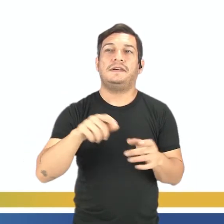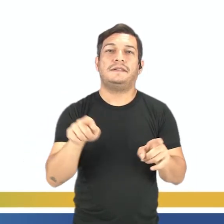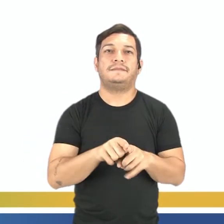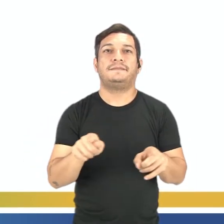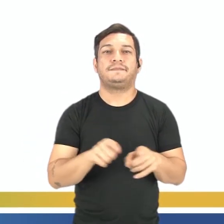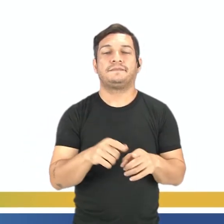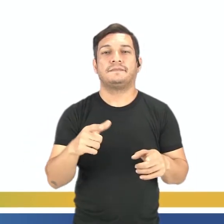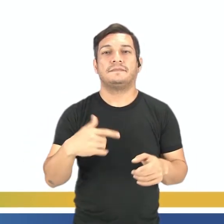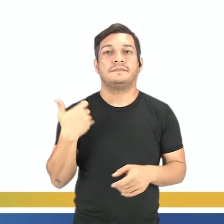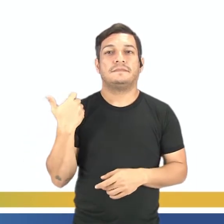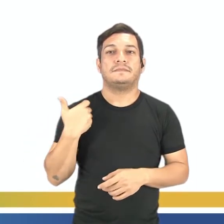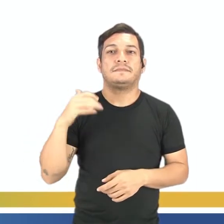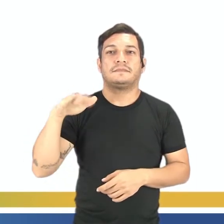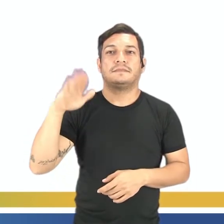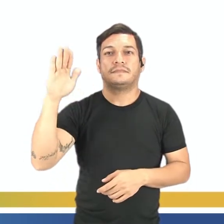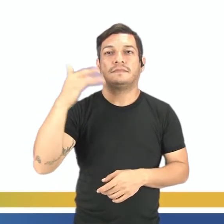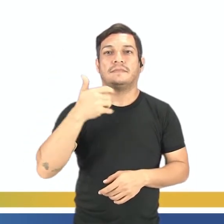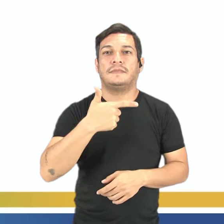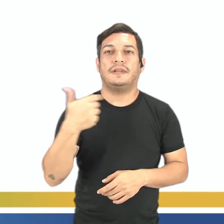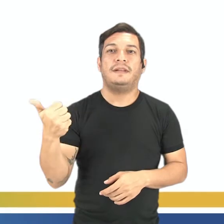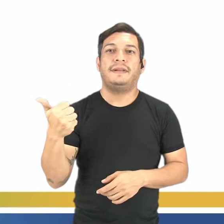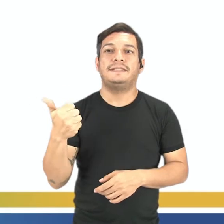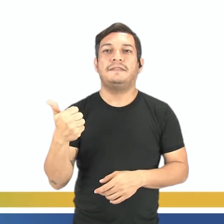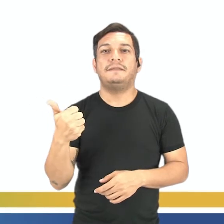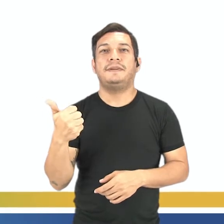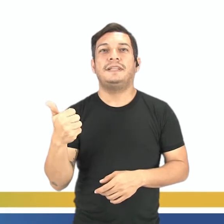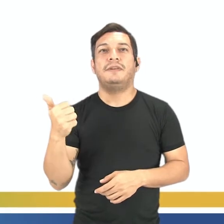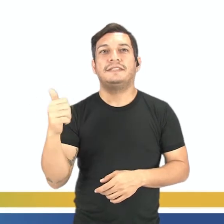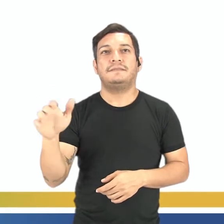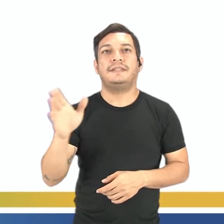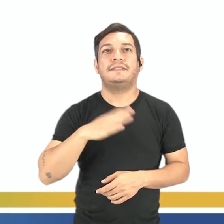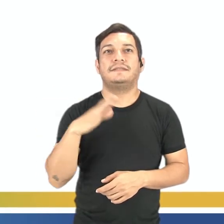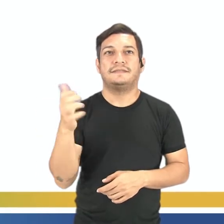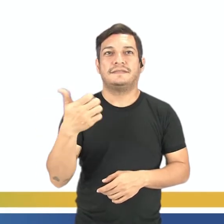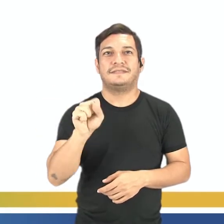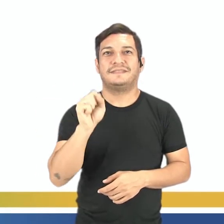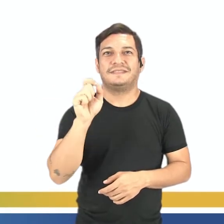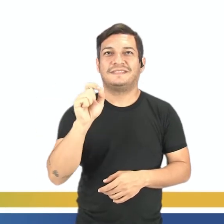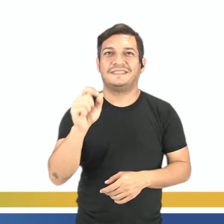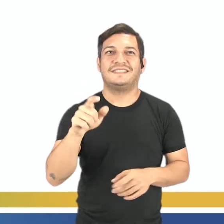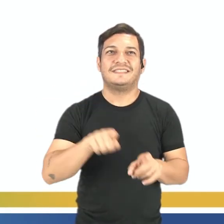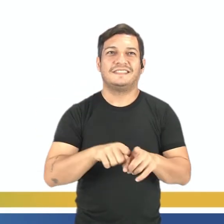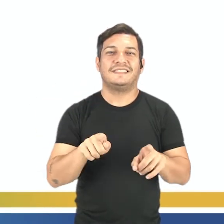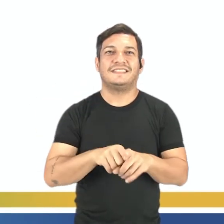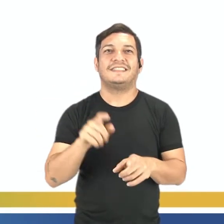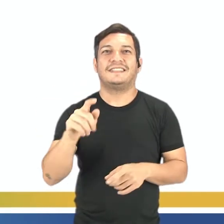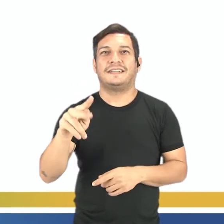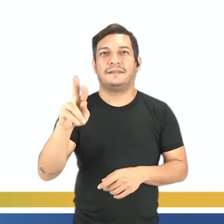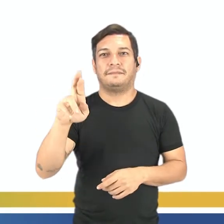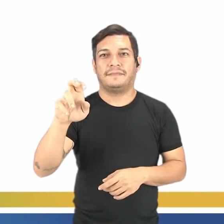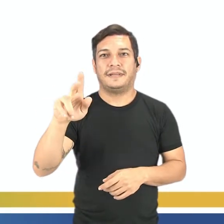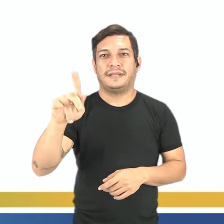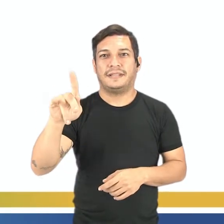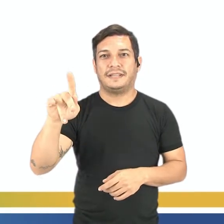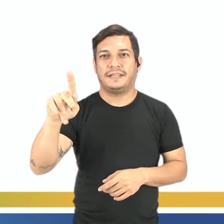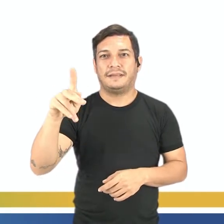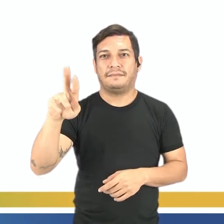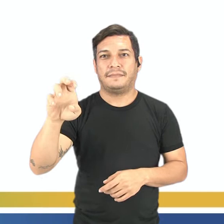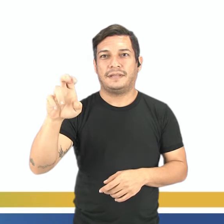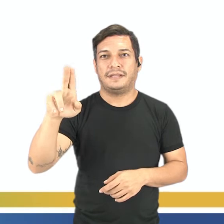no primeiro momento e depois 18 anos já na época de Péricles, eu acho que também já na época de Clístenes.